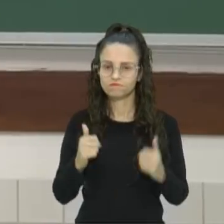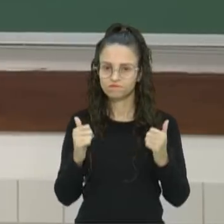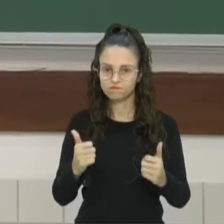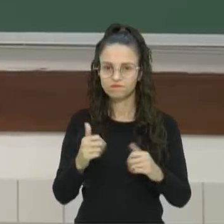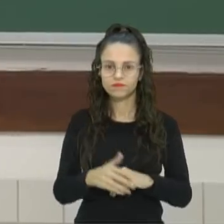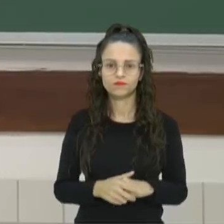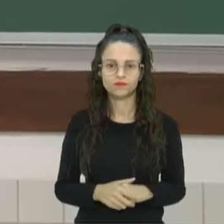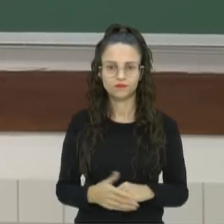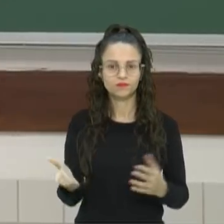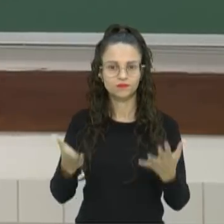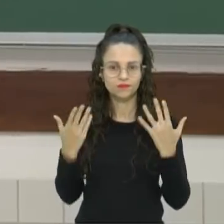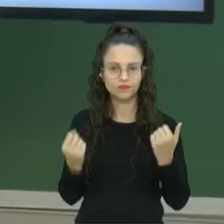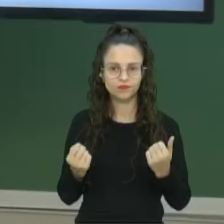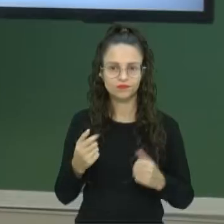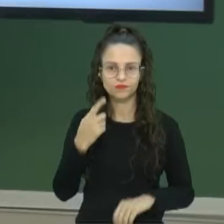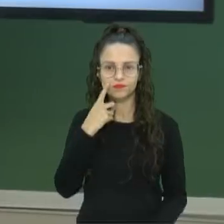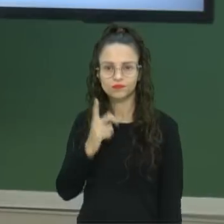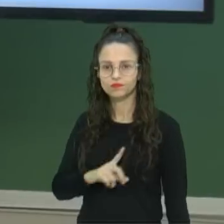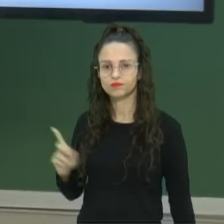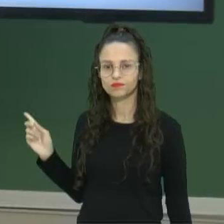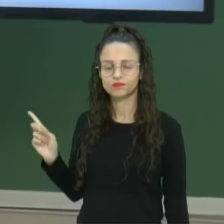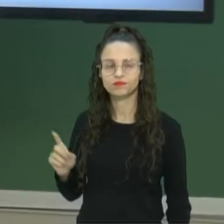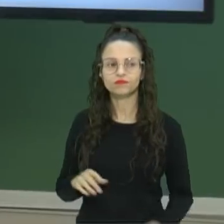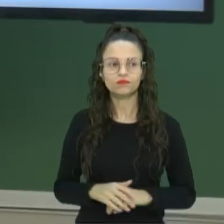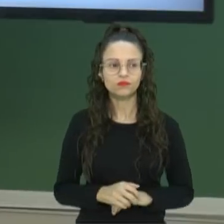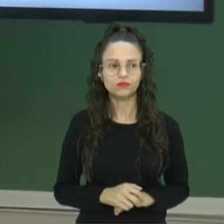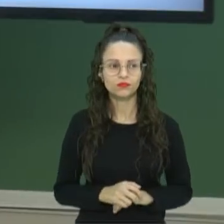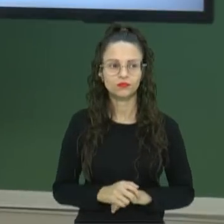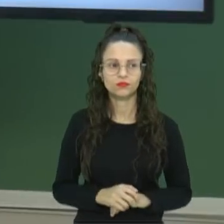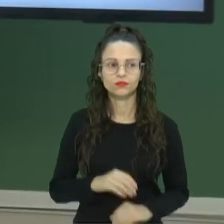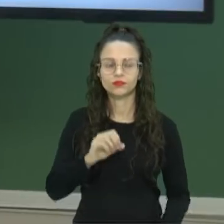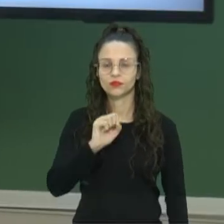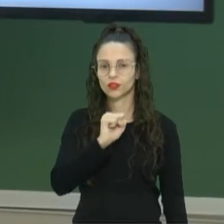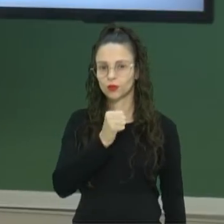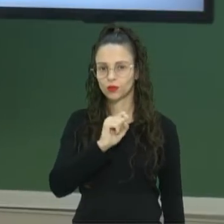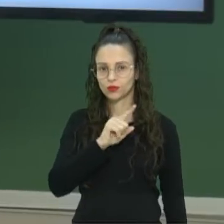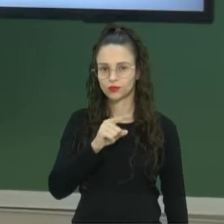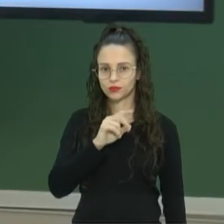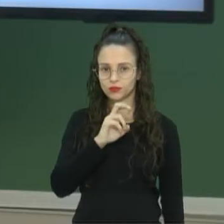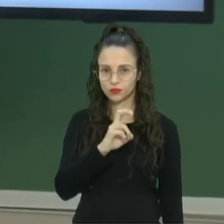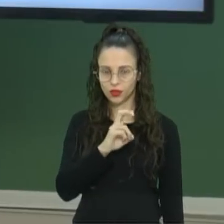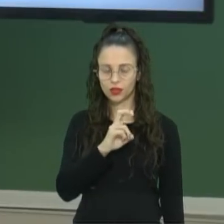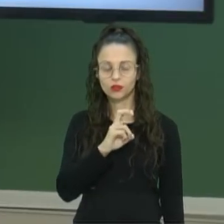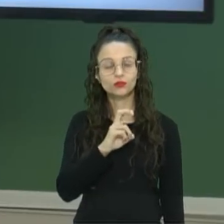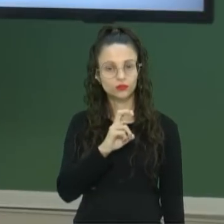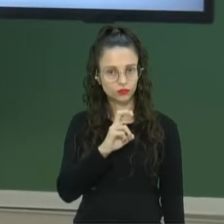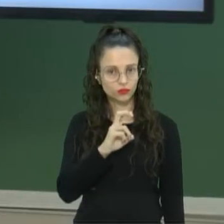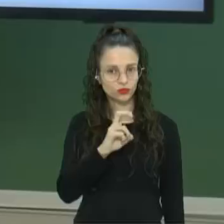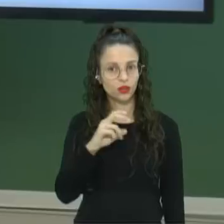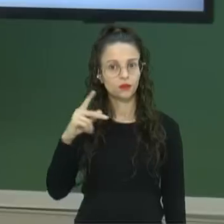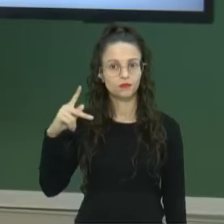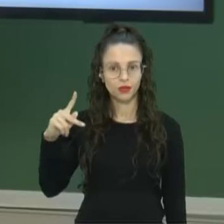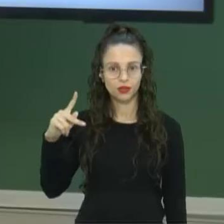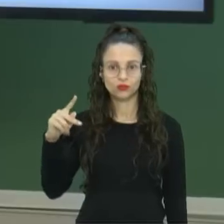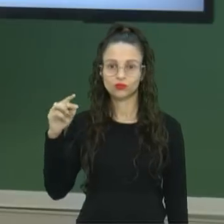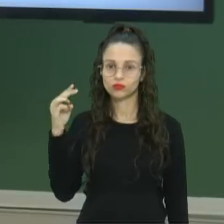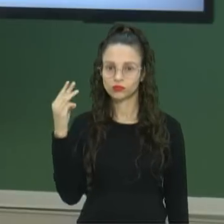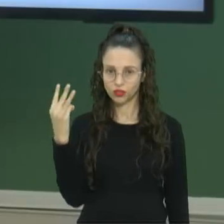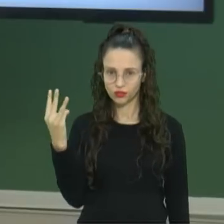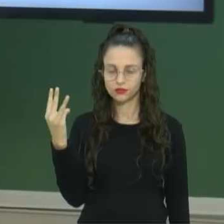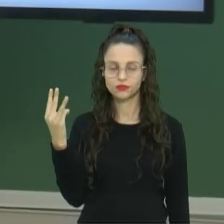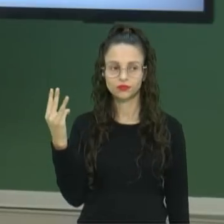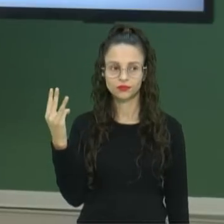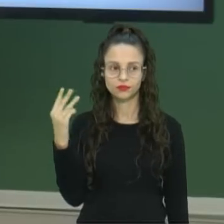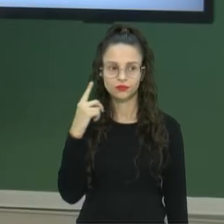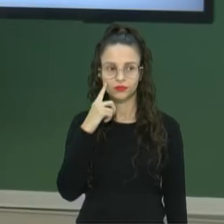beleza? Vamos lá então? Então ela recebeu 8,5 em desenvoltura. Então, teve peso 3 esse valor.